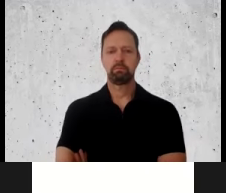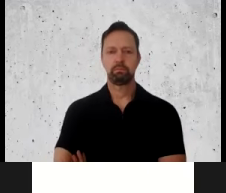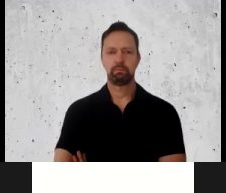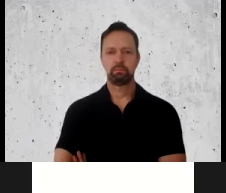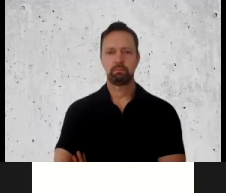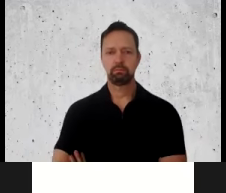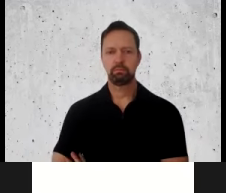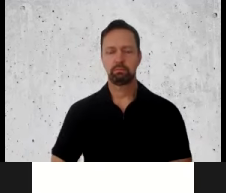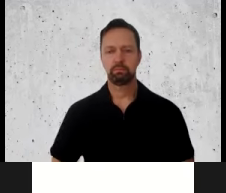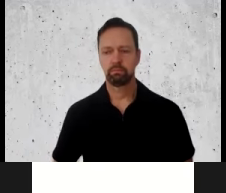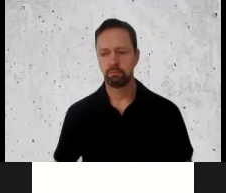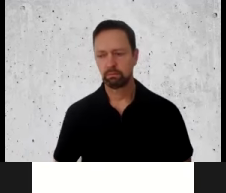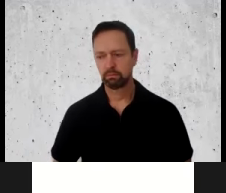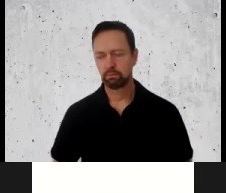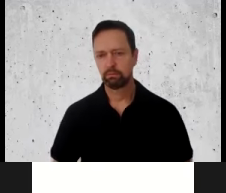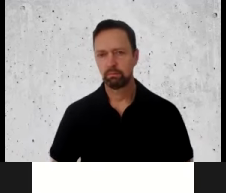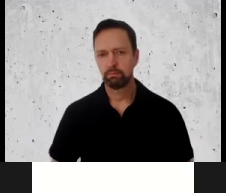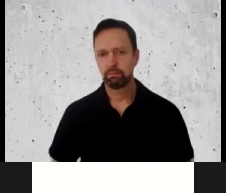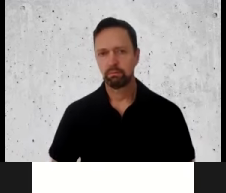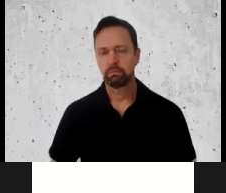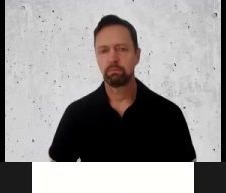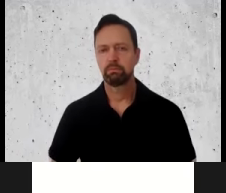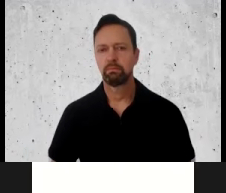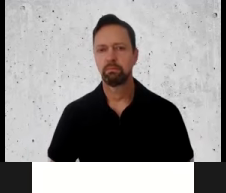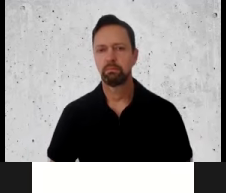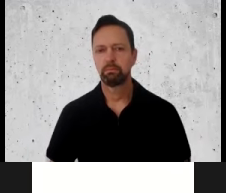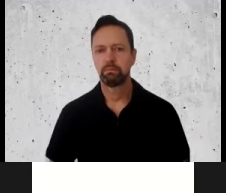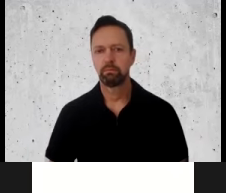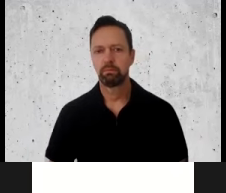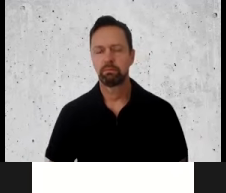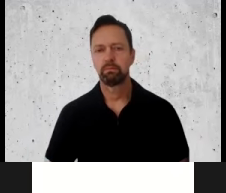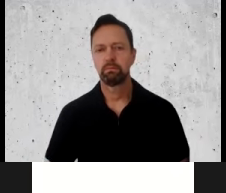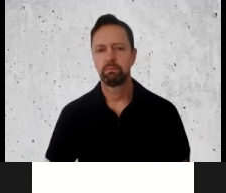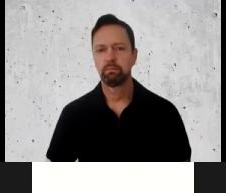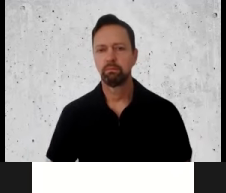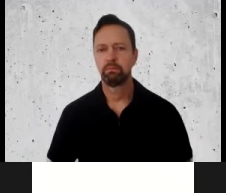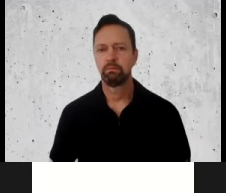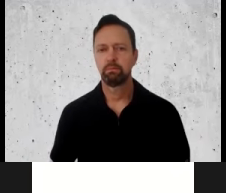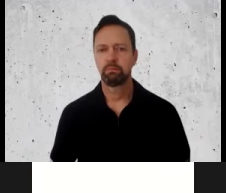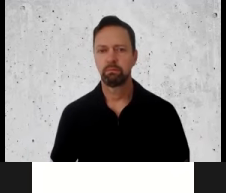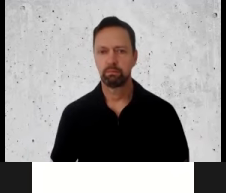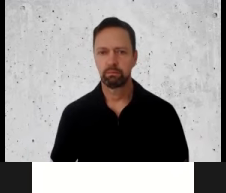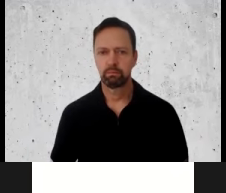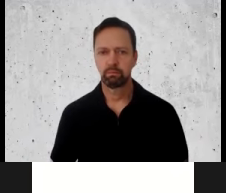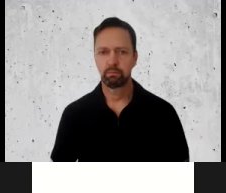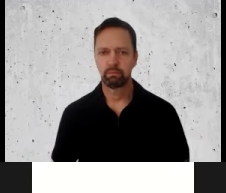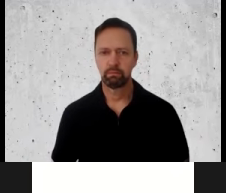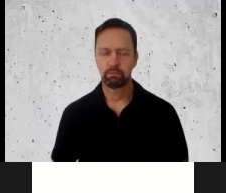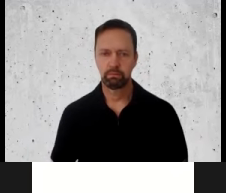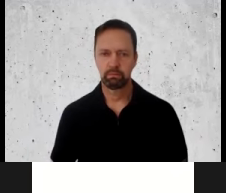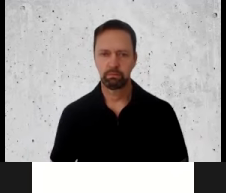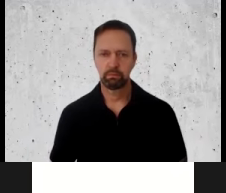isso. Você pode fazer o bem e pronto, tudo aconteceu. Não, se você não desaloja alguém, o que acontece? Você não tem respeito à garantia.